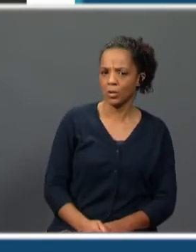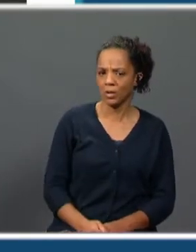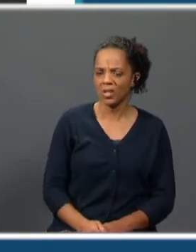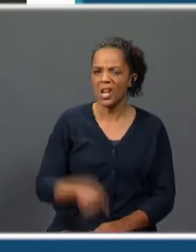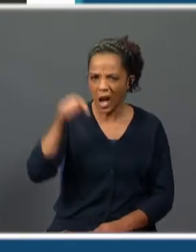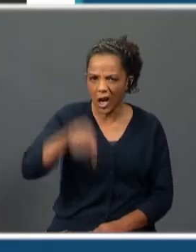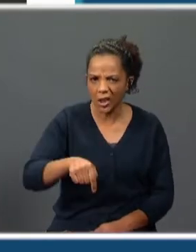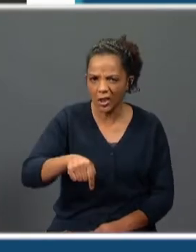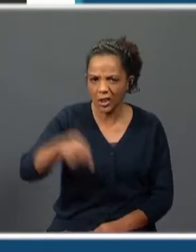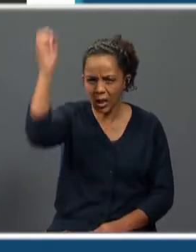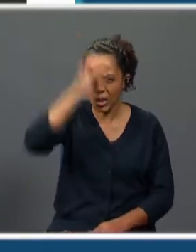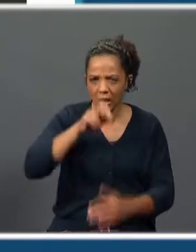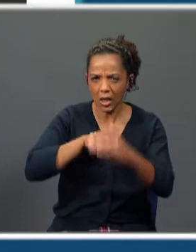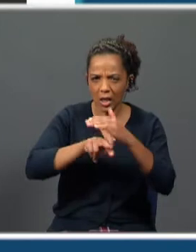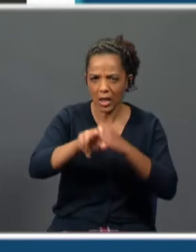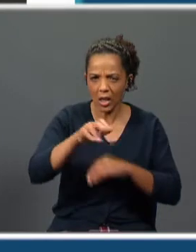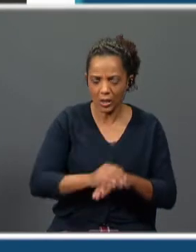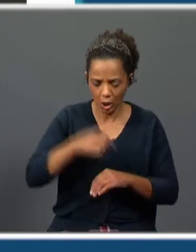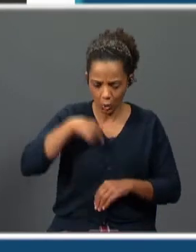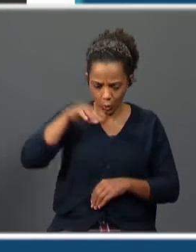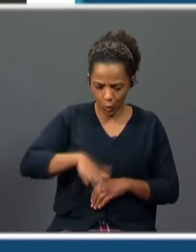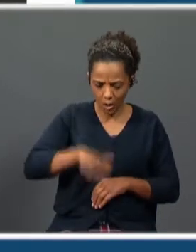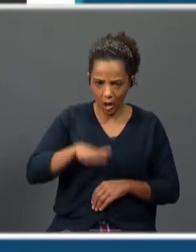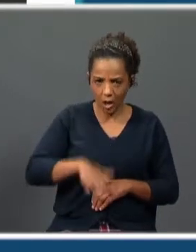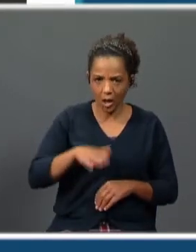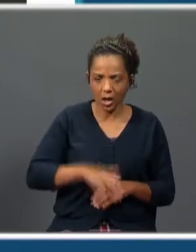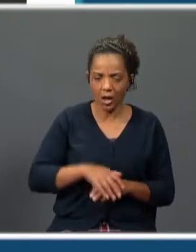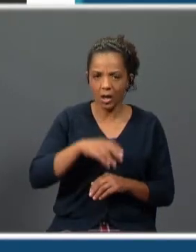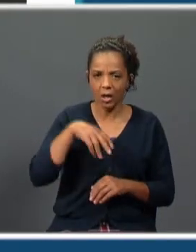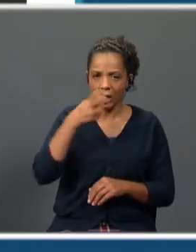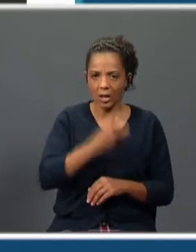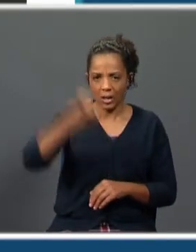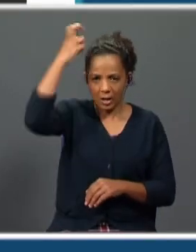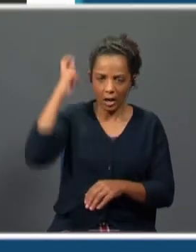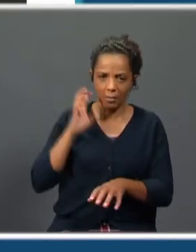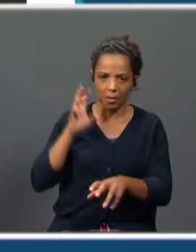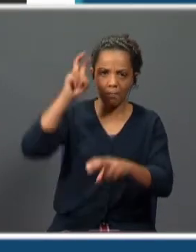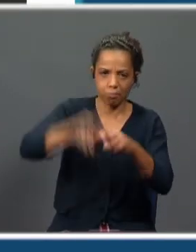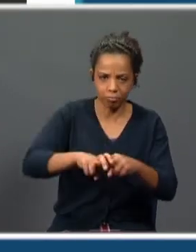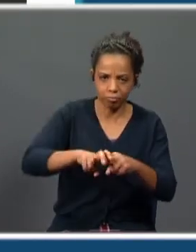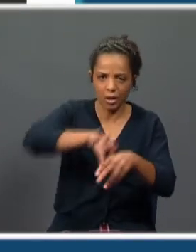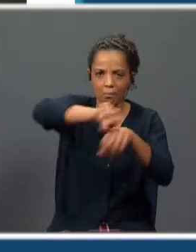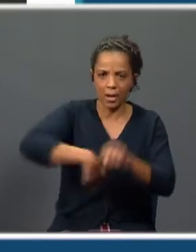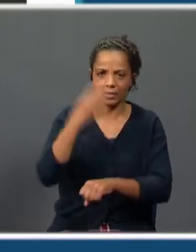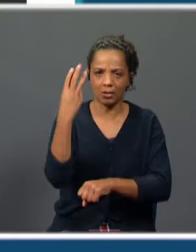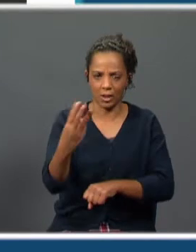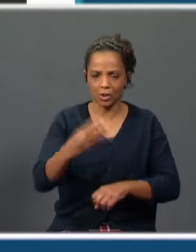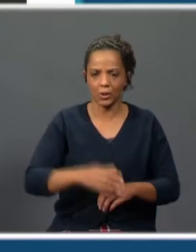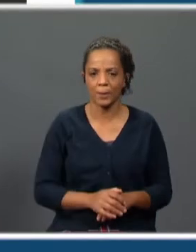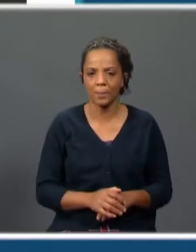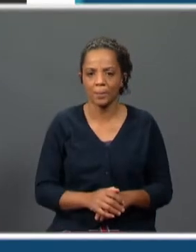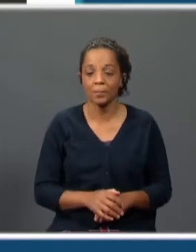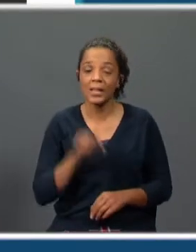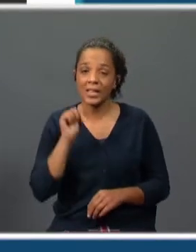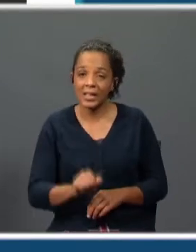Aqui ninguém entra. Está cá a cabra cabrês que vos salta em cima e vos faz em três. E vai aqui